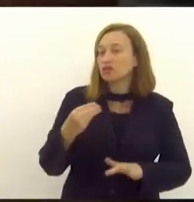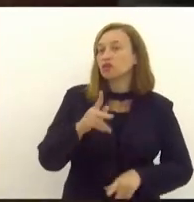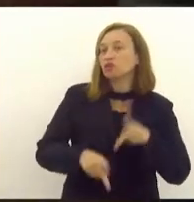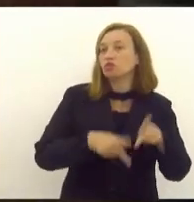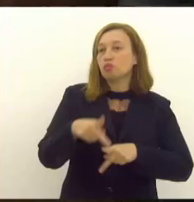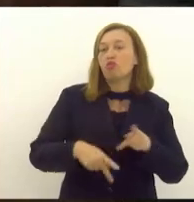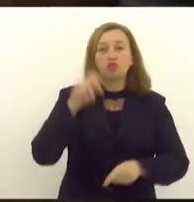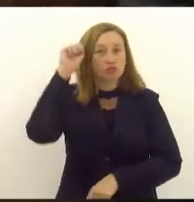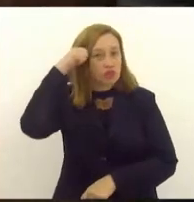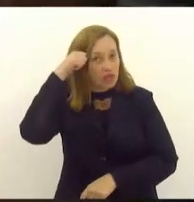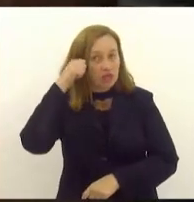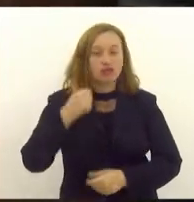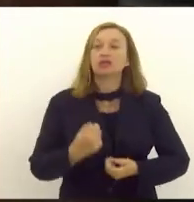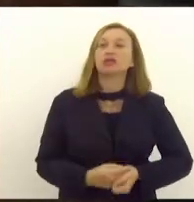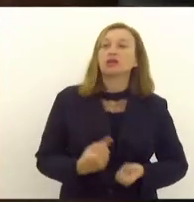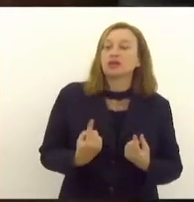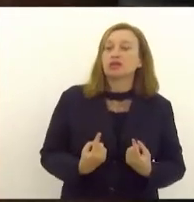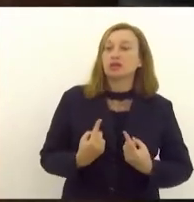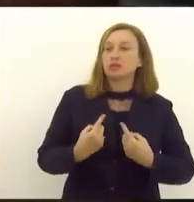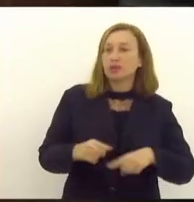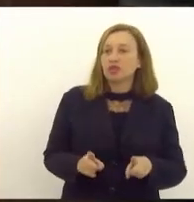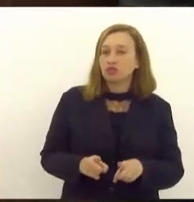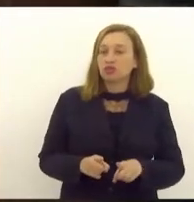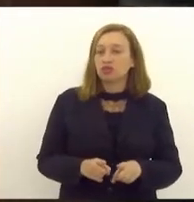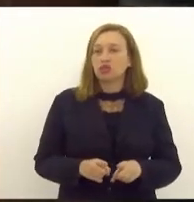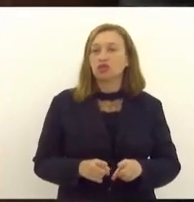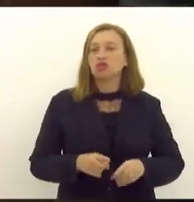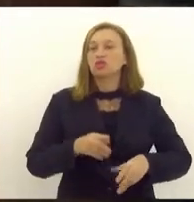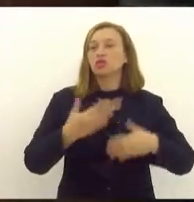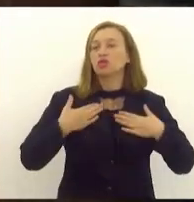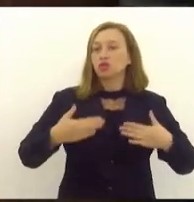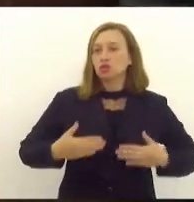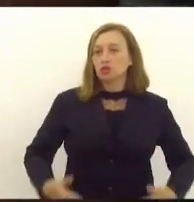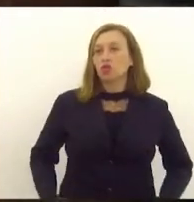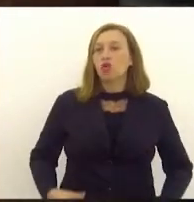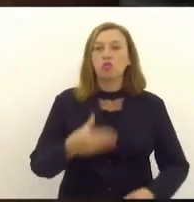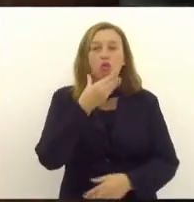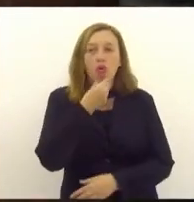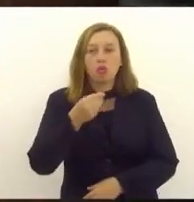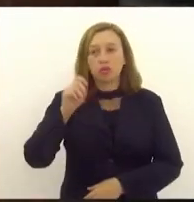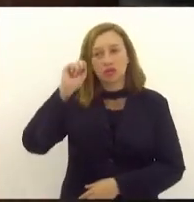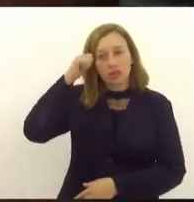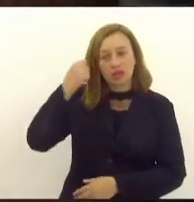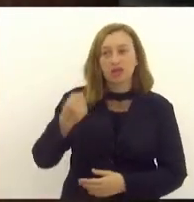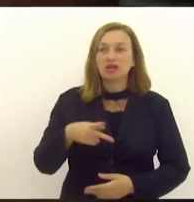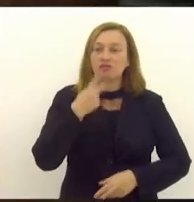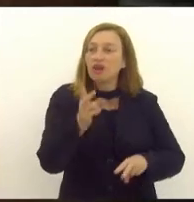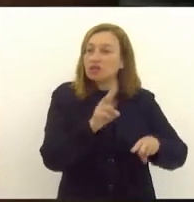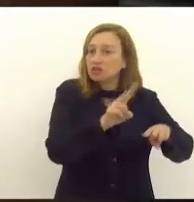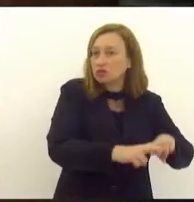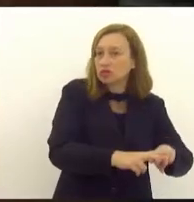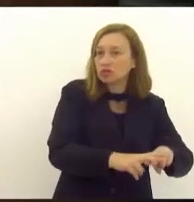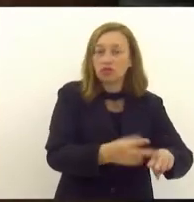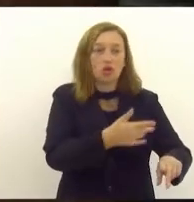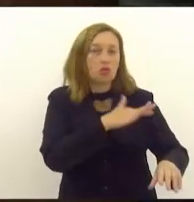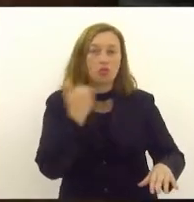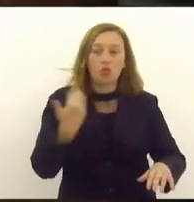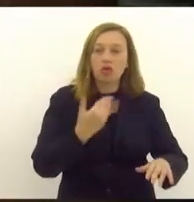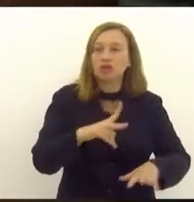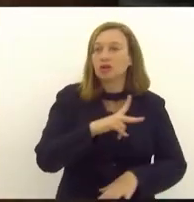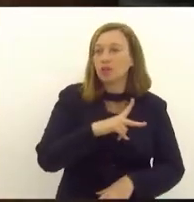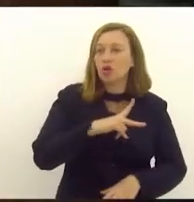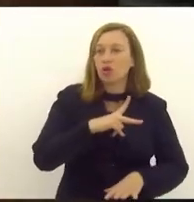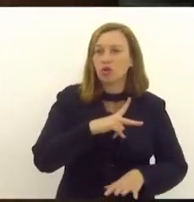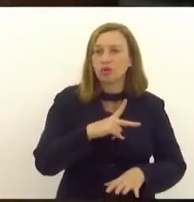negra que atinge diretamente os corpos masculinos negros falar de encar momento extermínio é falar da própria